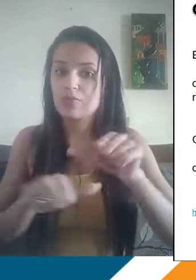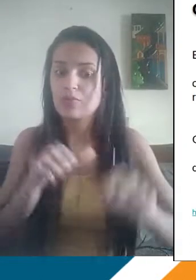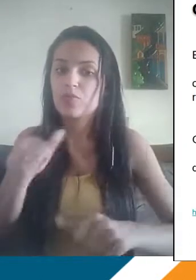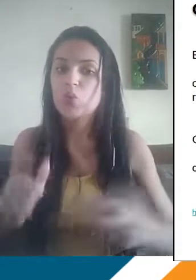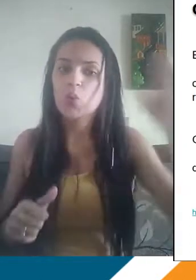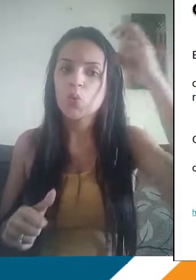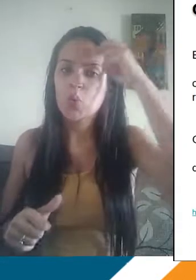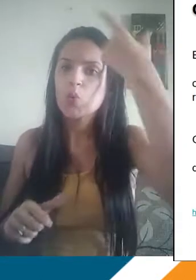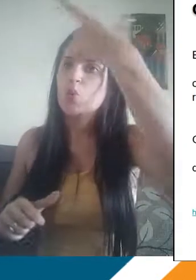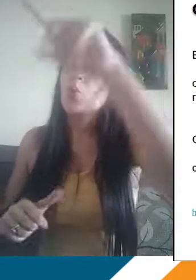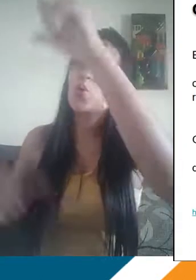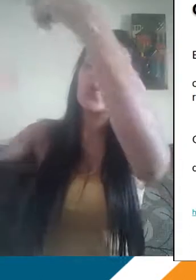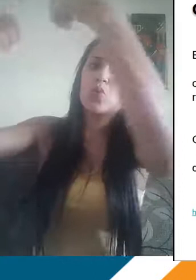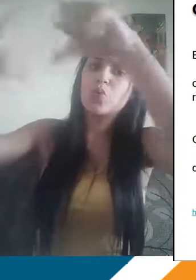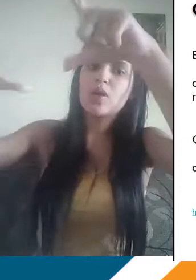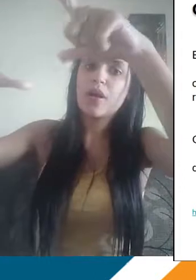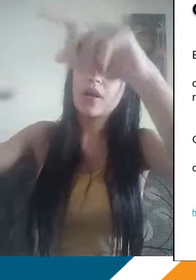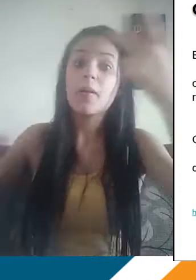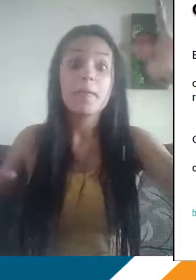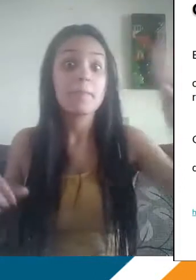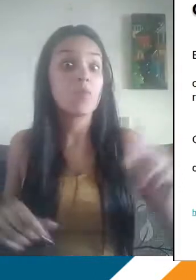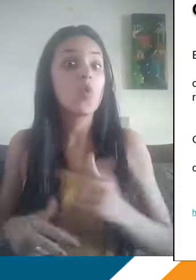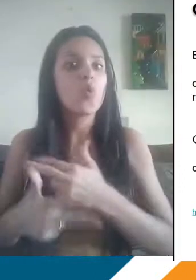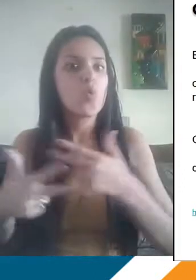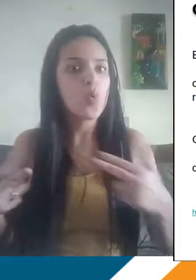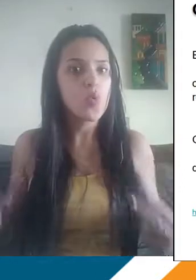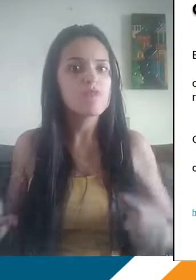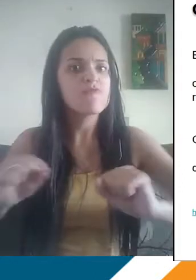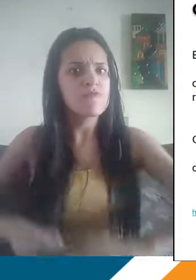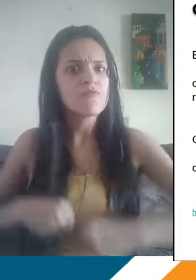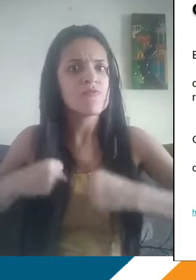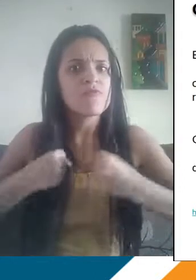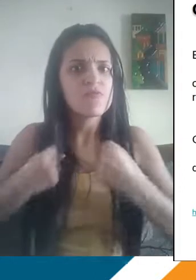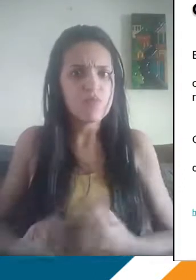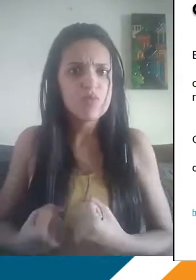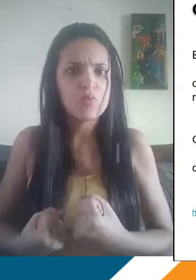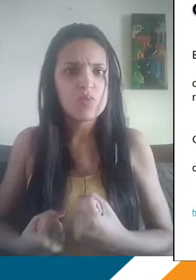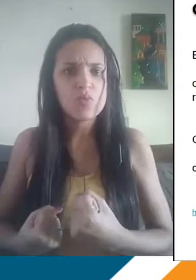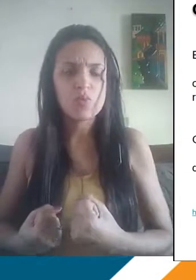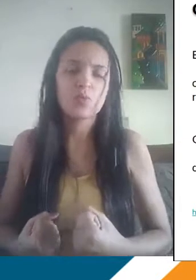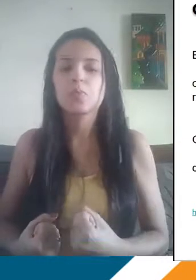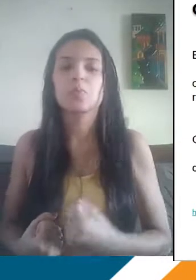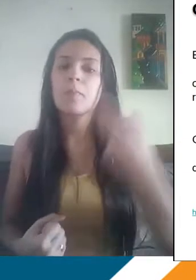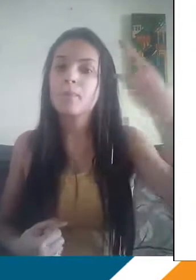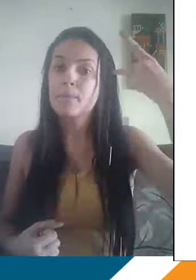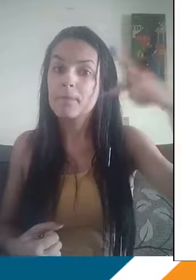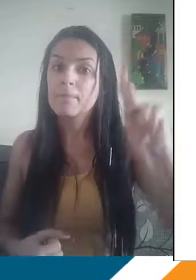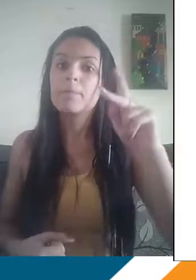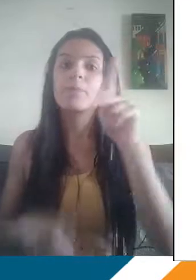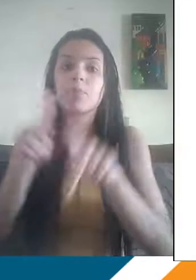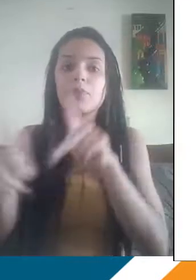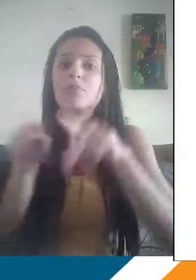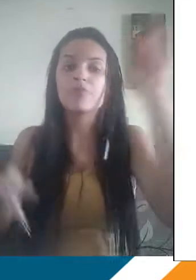estrangeiros em algo original e forte de acordo com os interesses do próprio povo brasileiro.